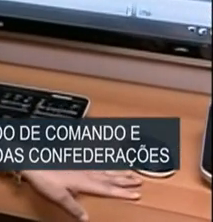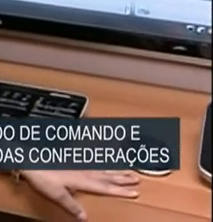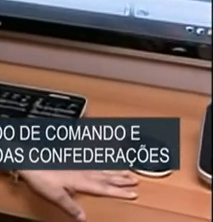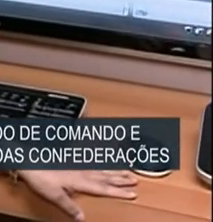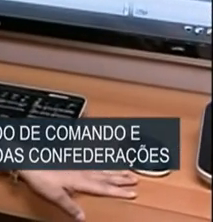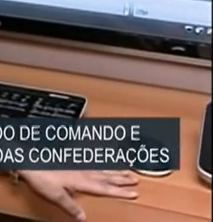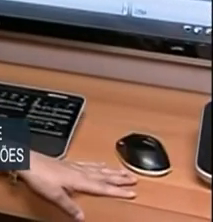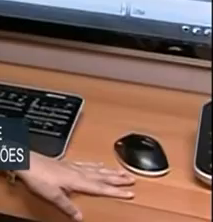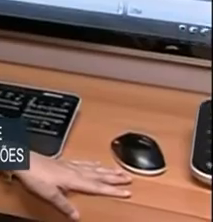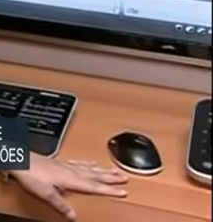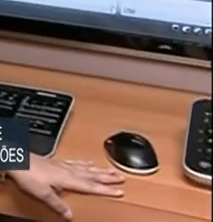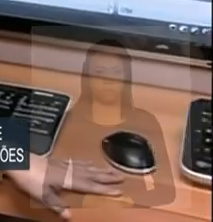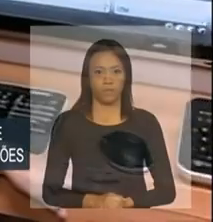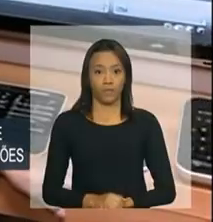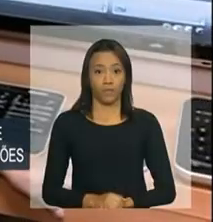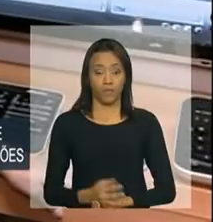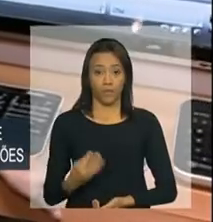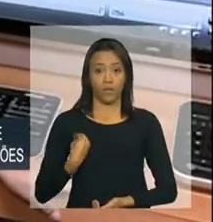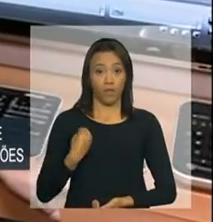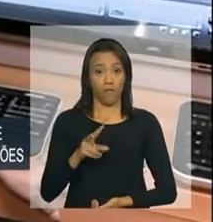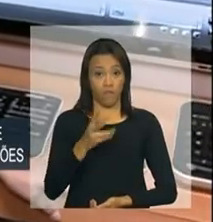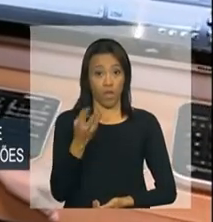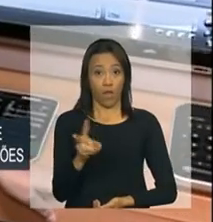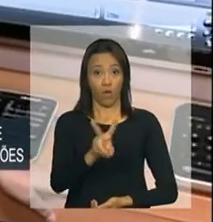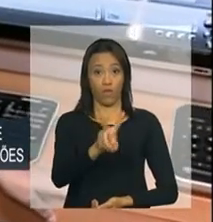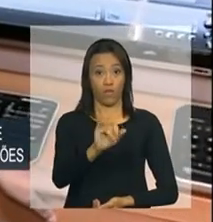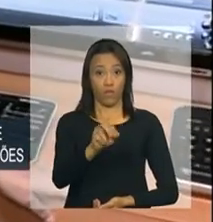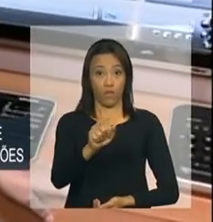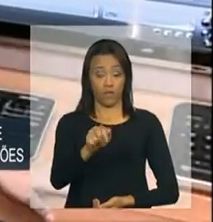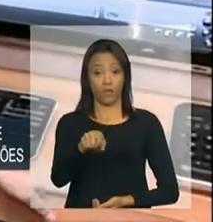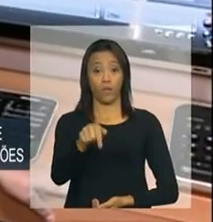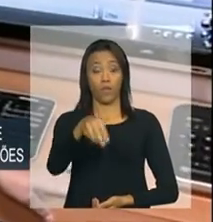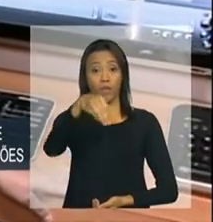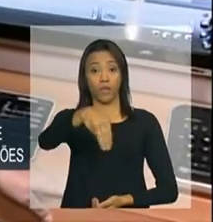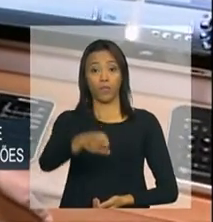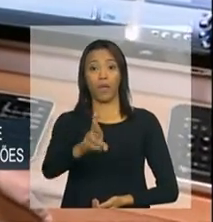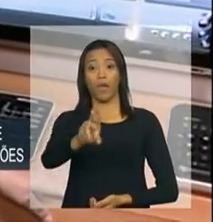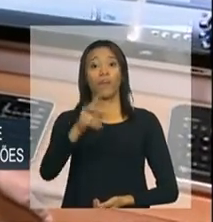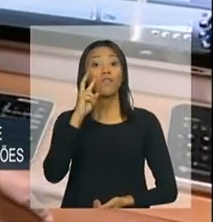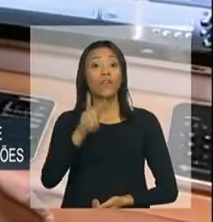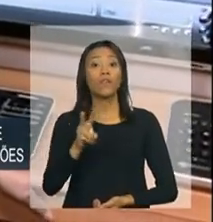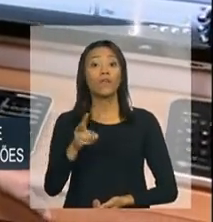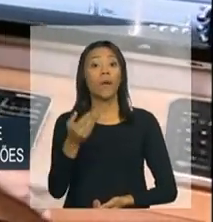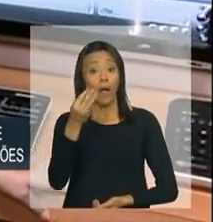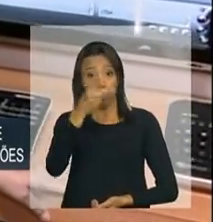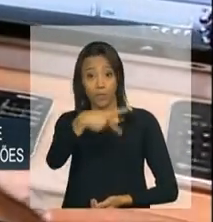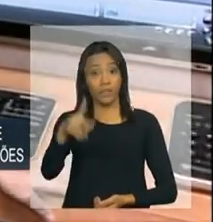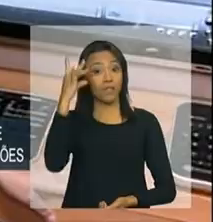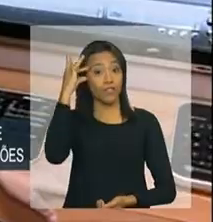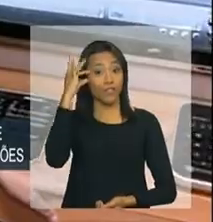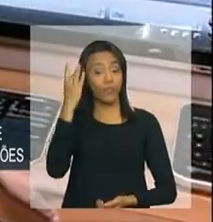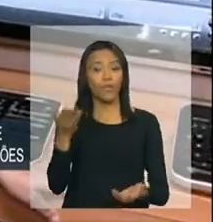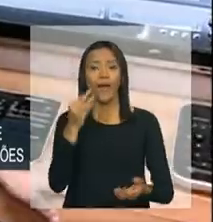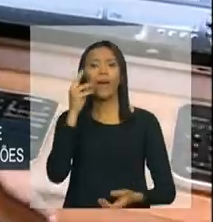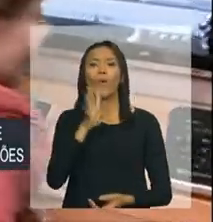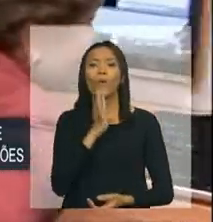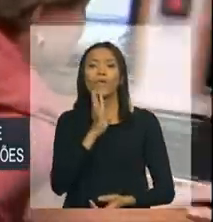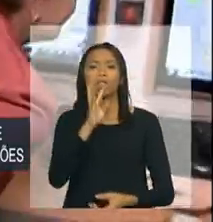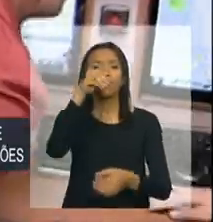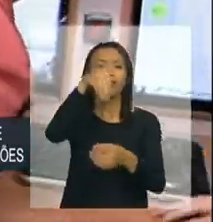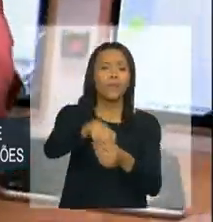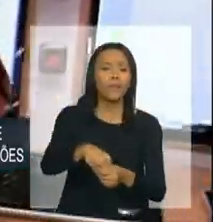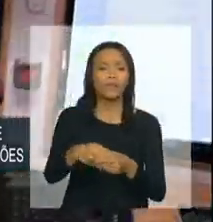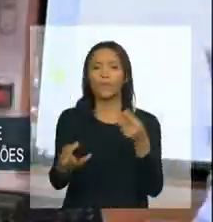você está ao vivo na TVN BR vem imagens da presidenta Dilma russef conhecendo um dos centros